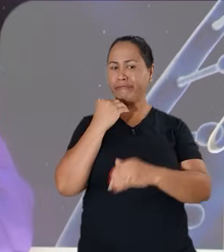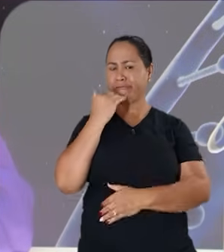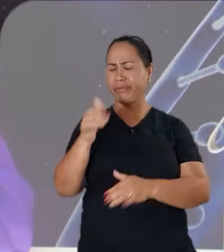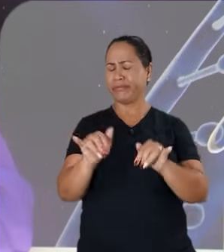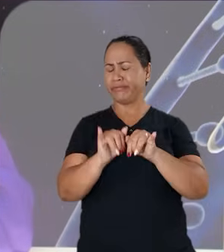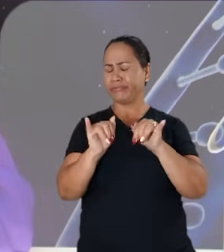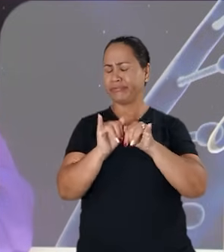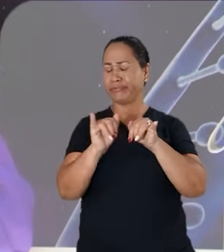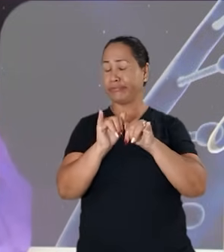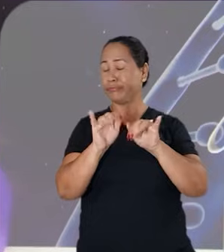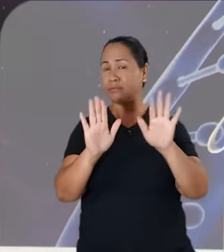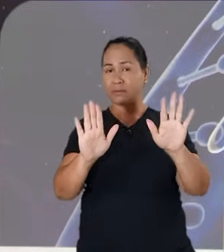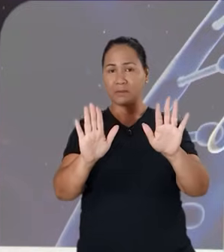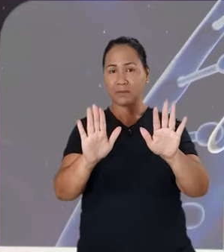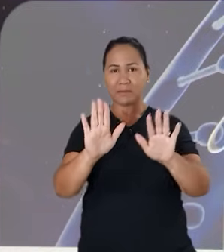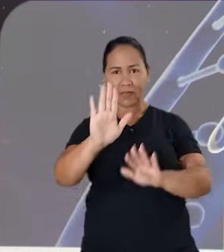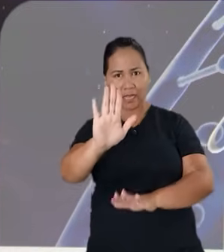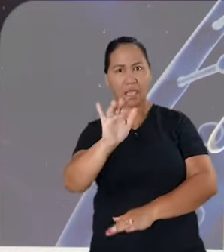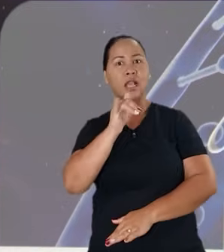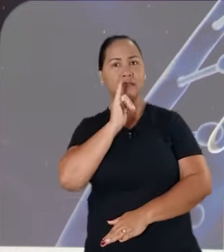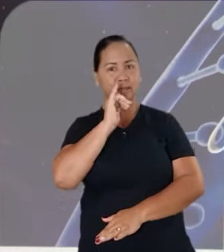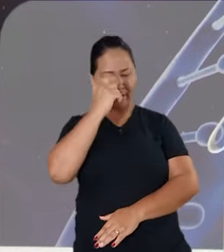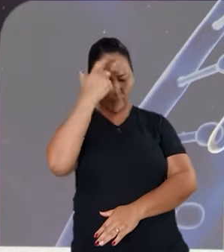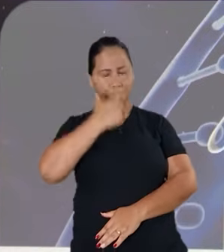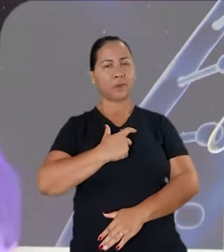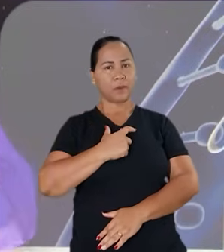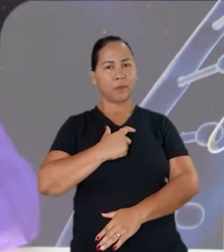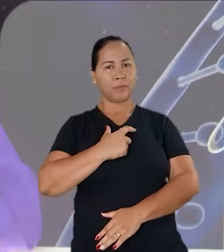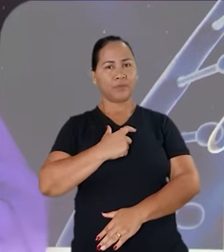correntes horrorosas.